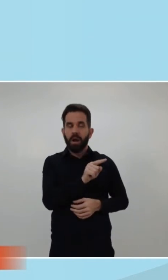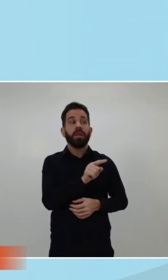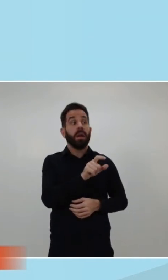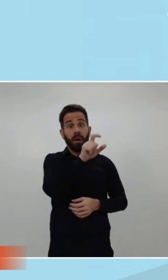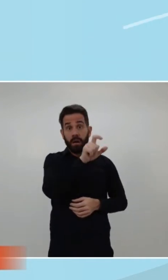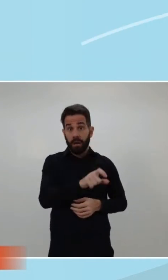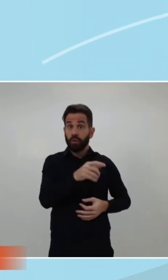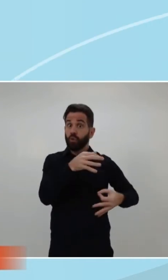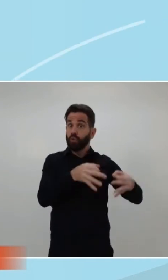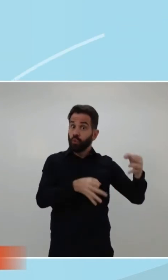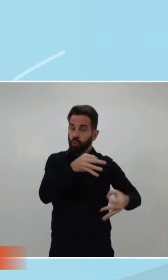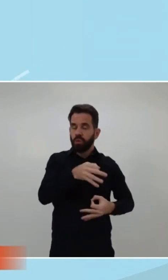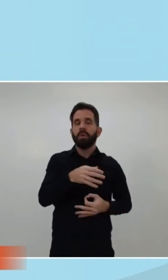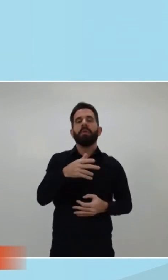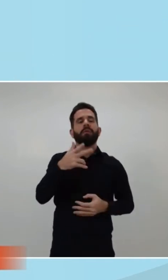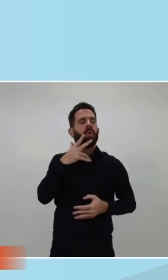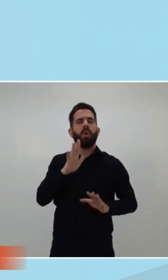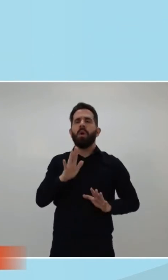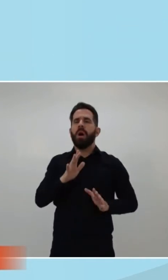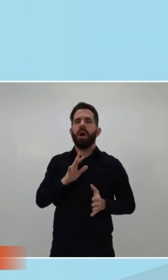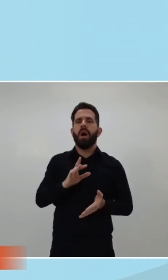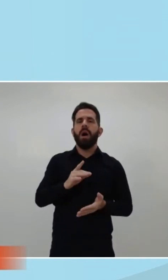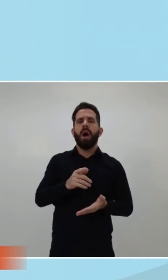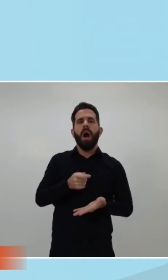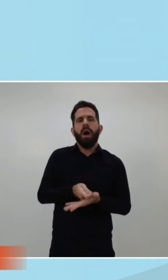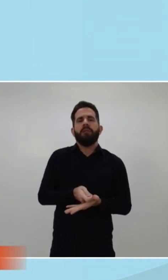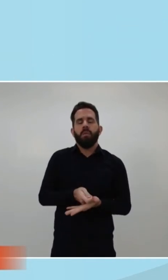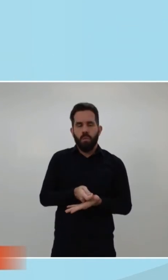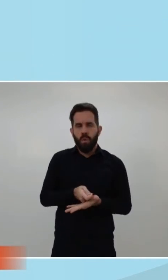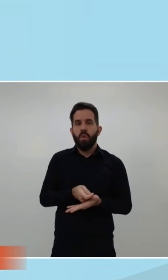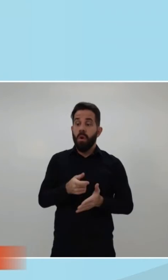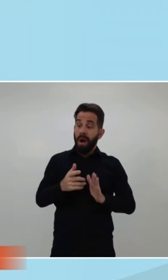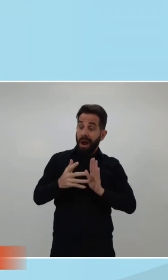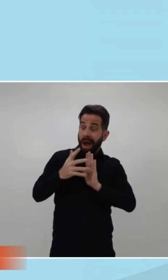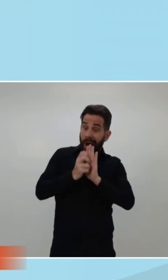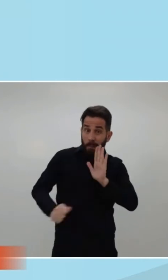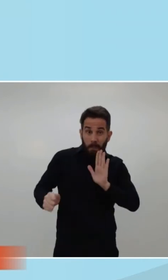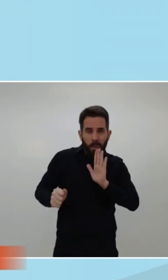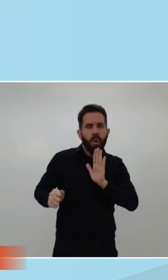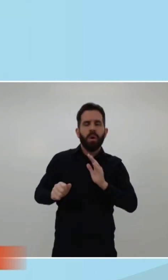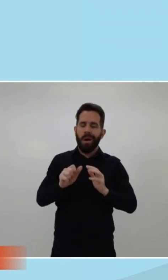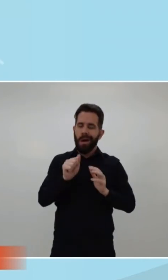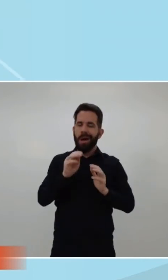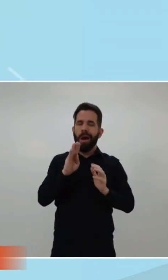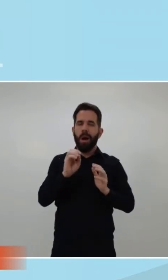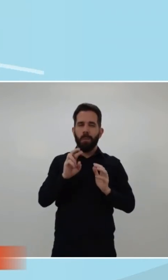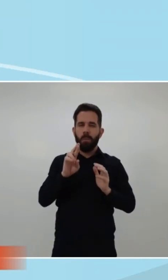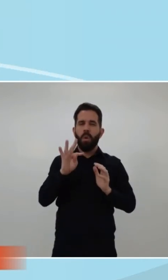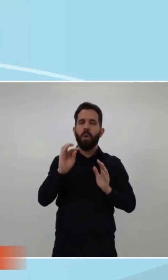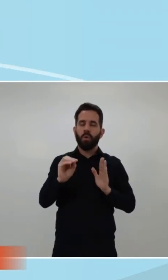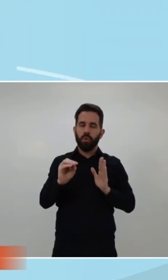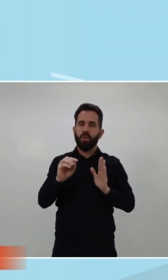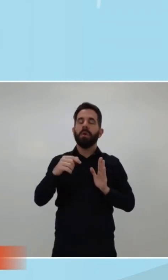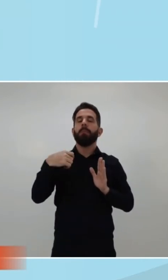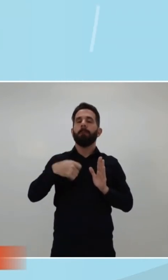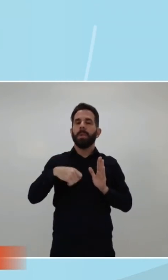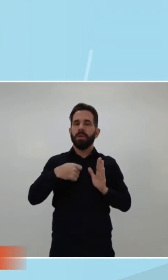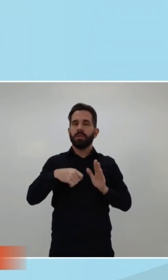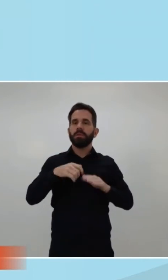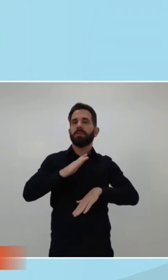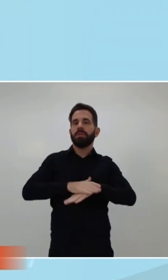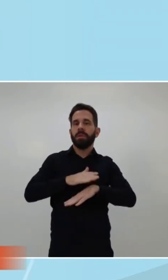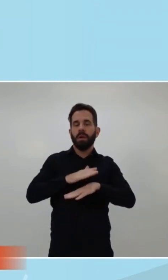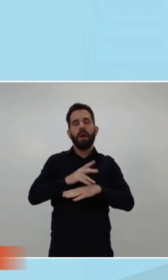afirmou que o aborto, após esse prazo de 22 semanas, seria uma autorização para o homicídio, isso em